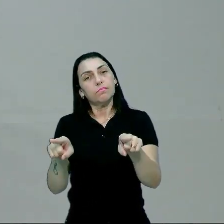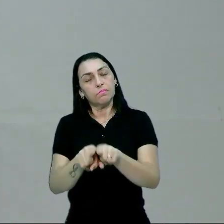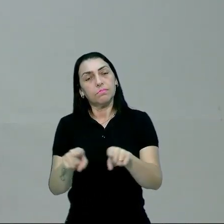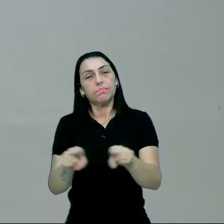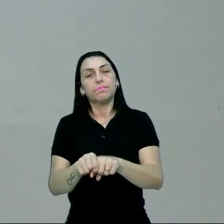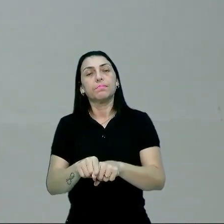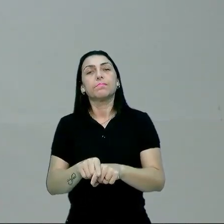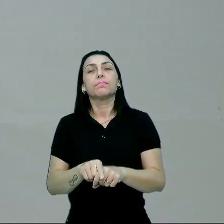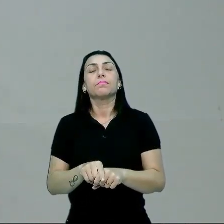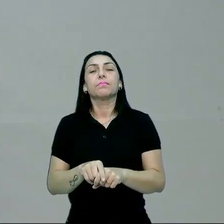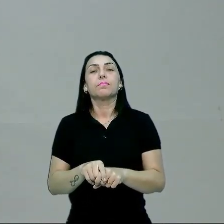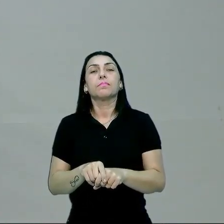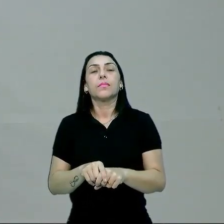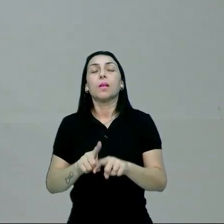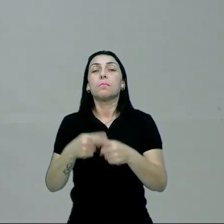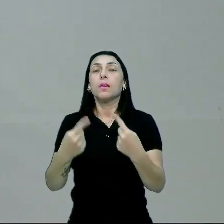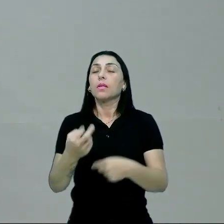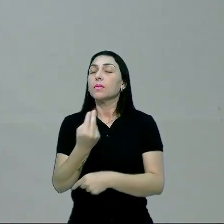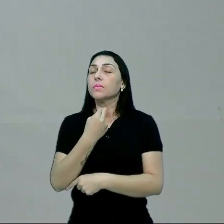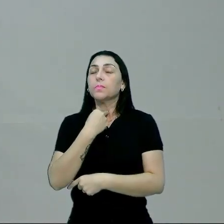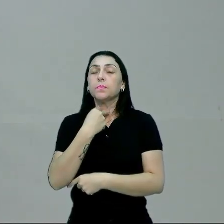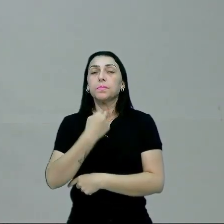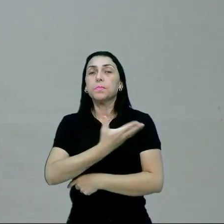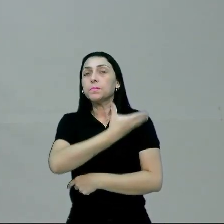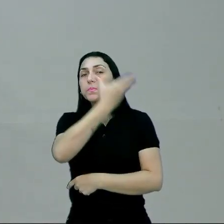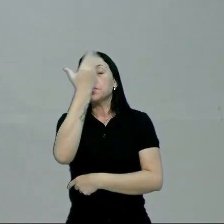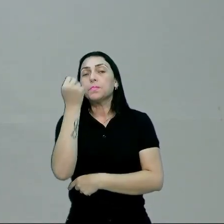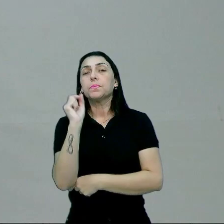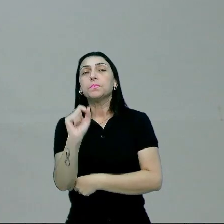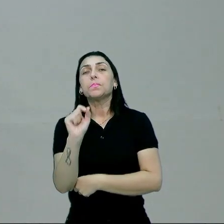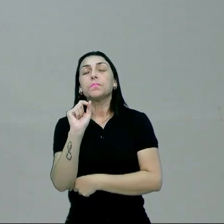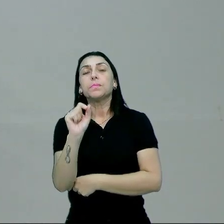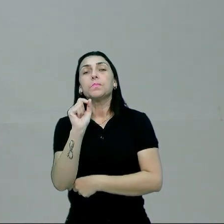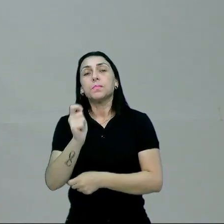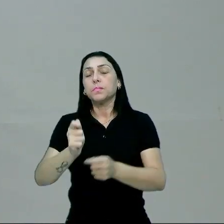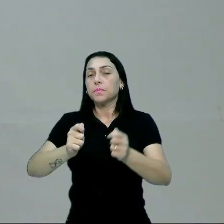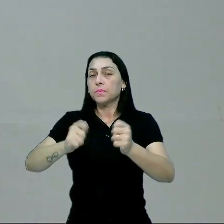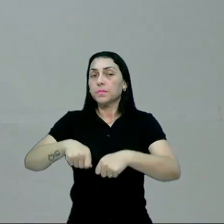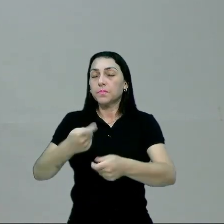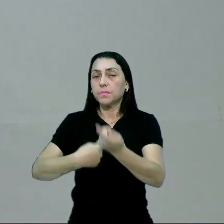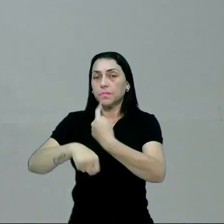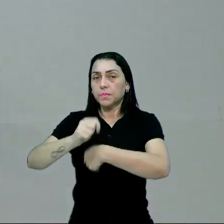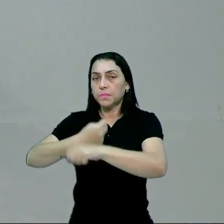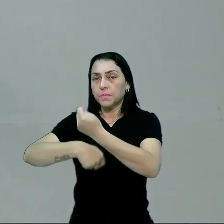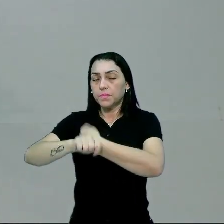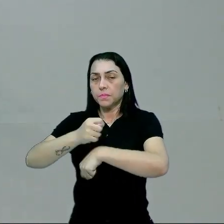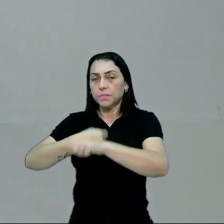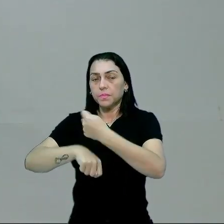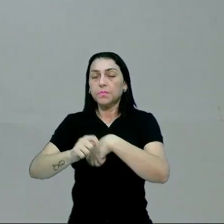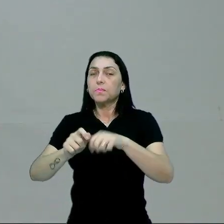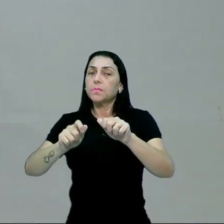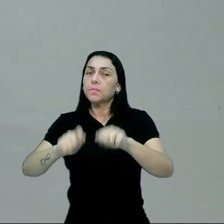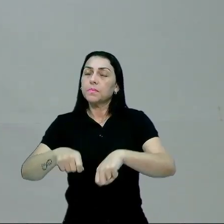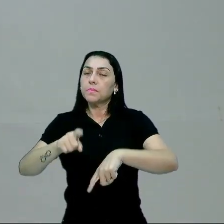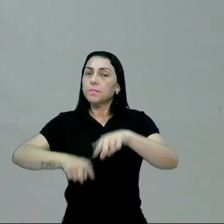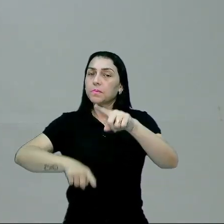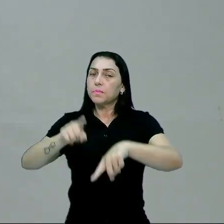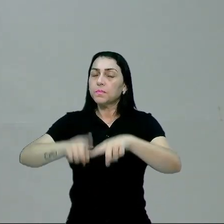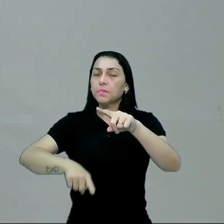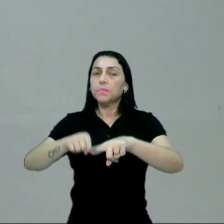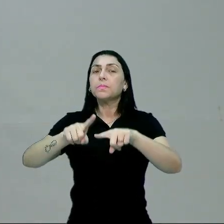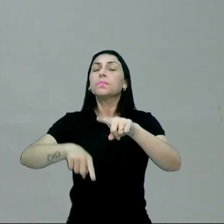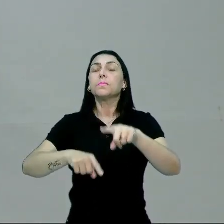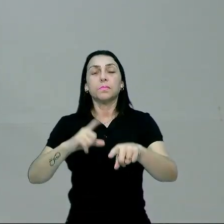estabelecidas, mas não podemos esquecer que essas condições econômicas, que essas condições materiais que